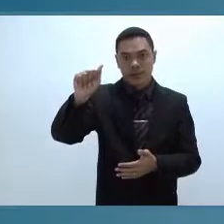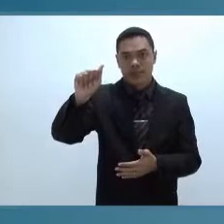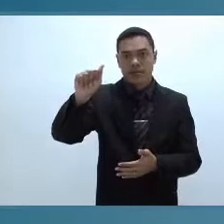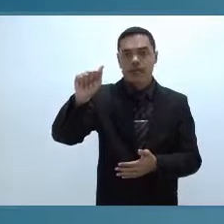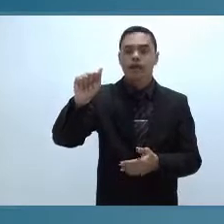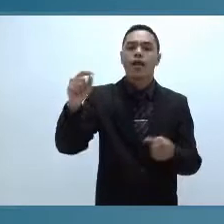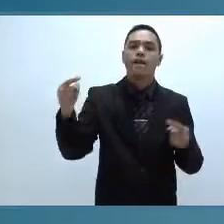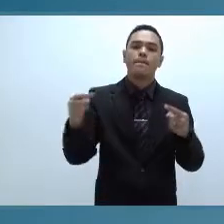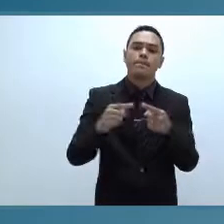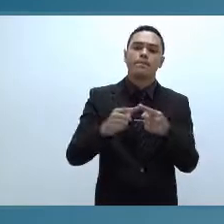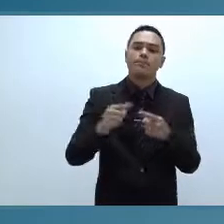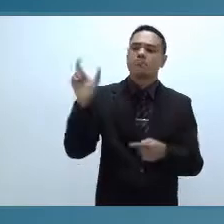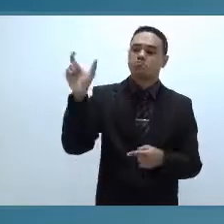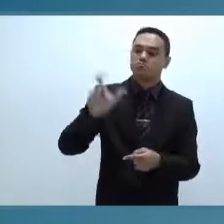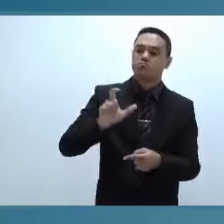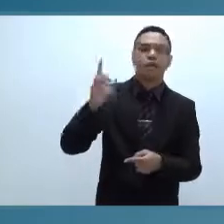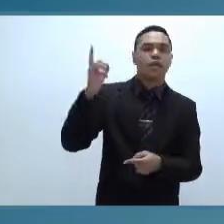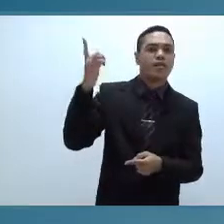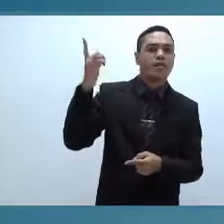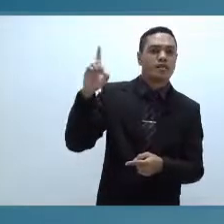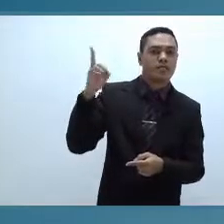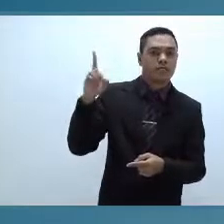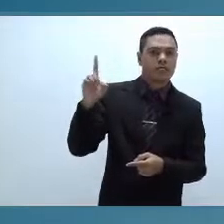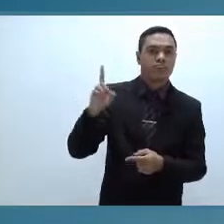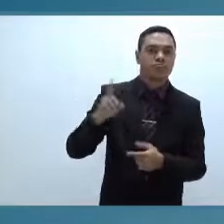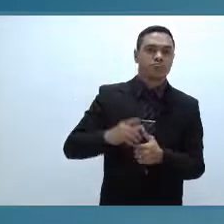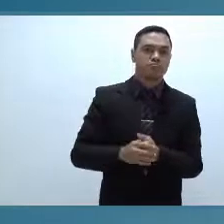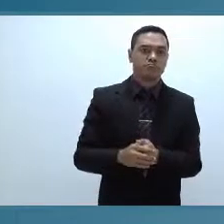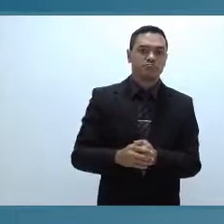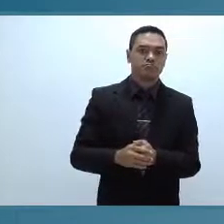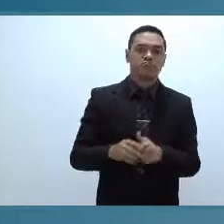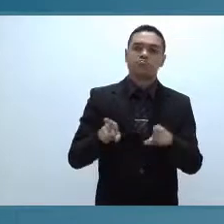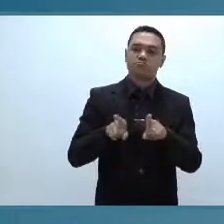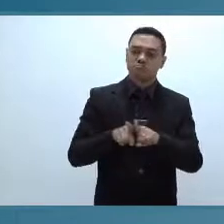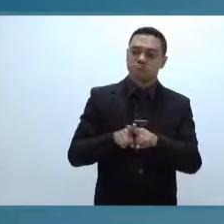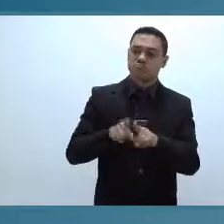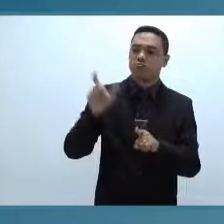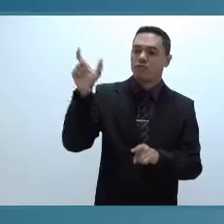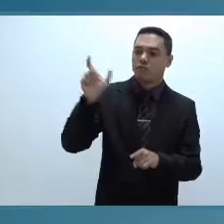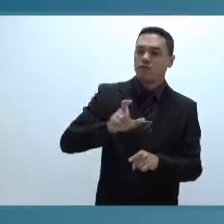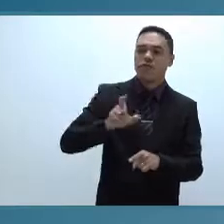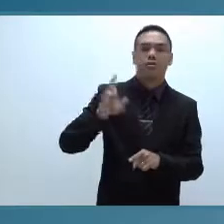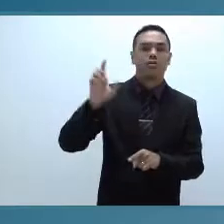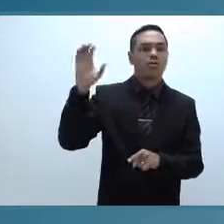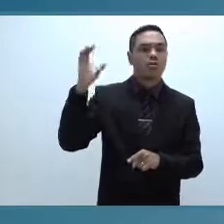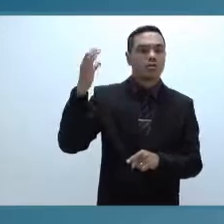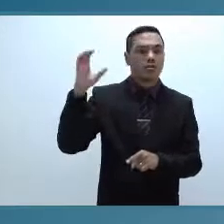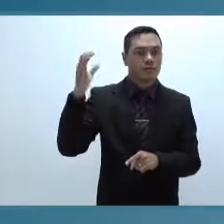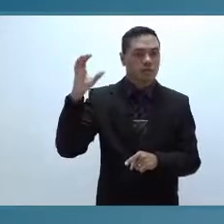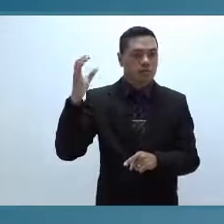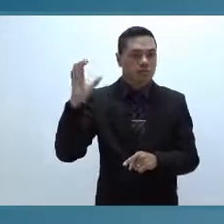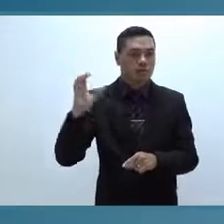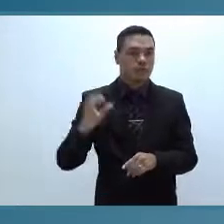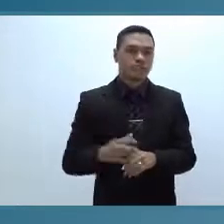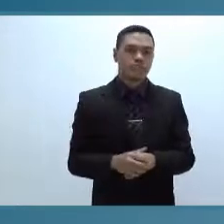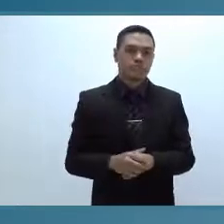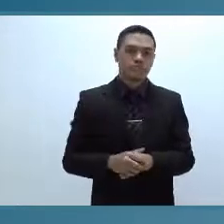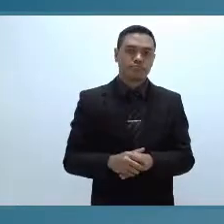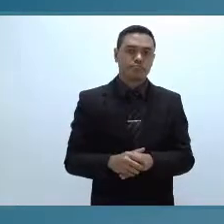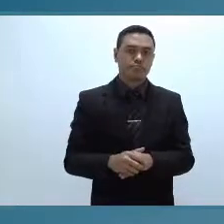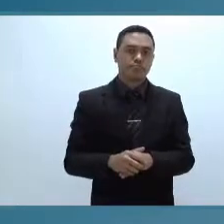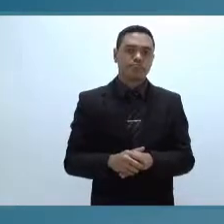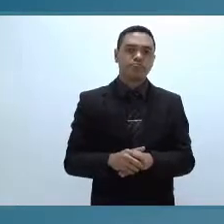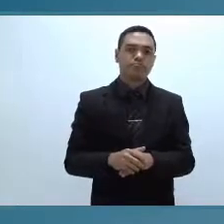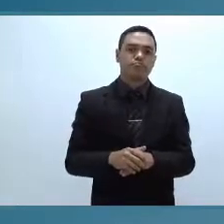Lei 9.383 de 2021. Ademais, quando o contribuinte